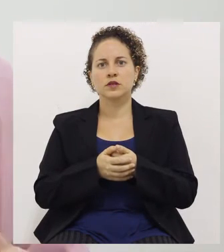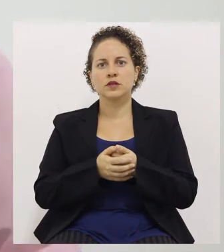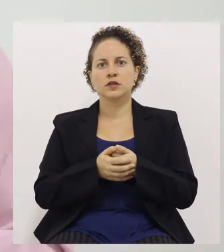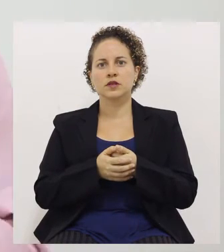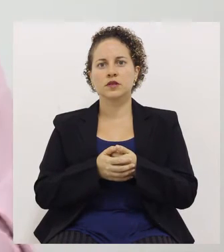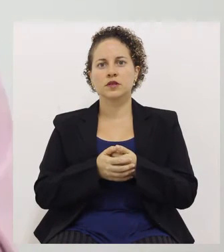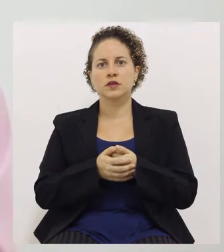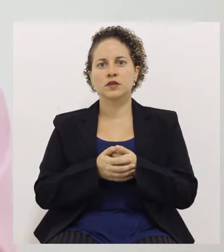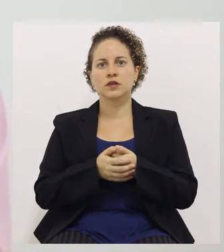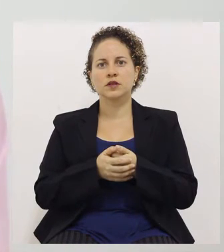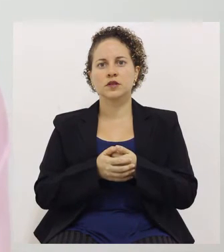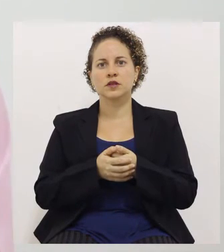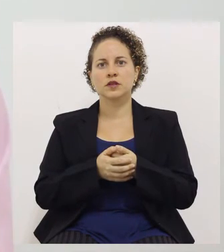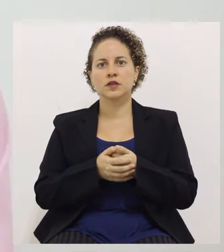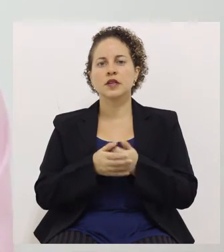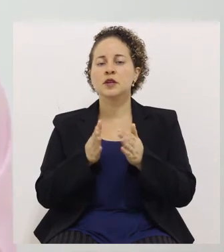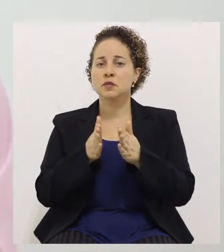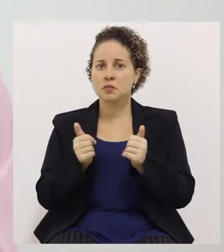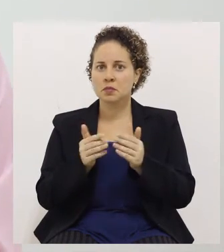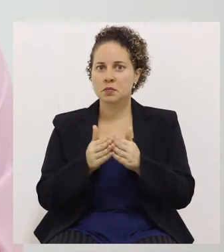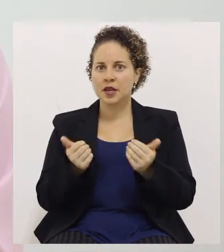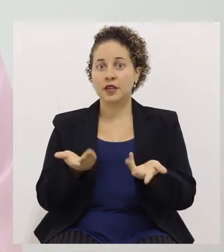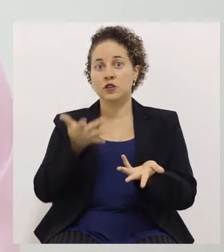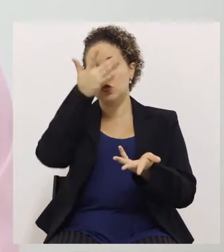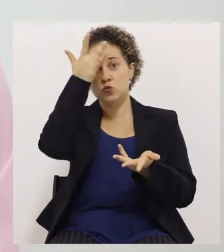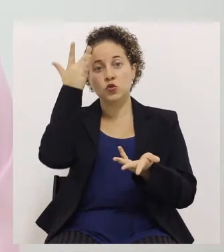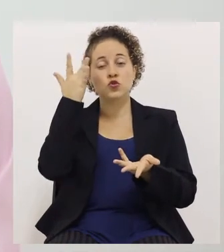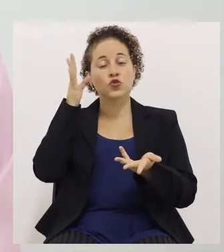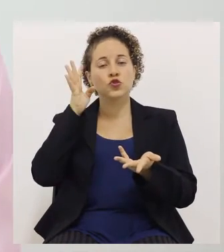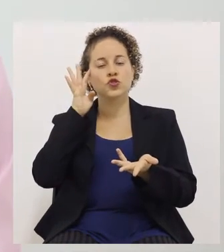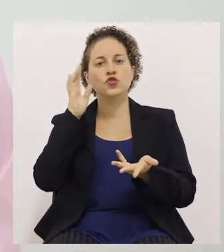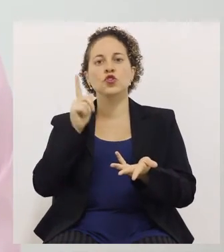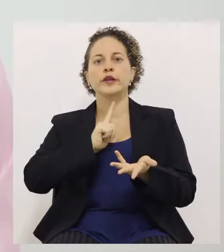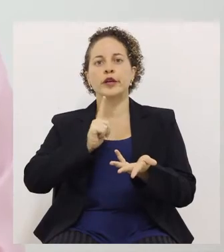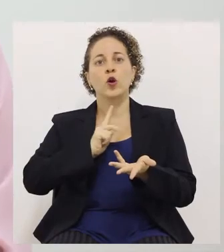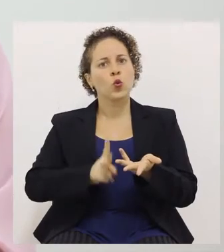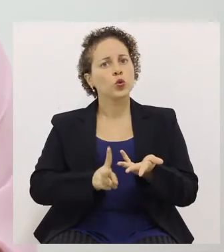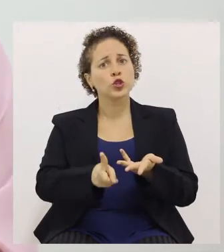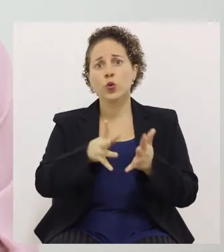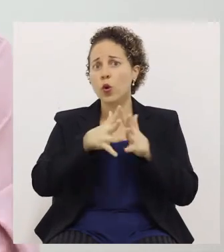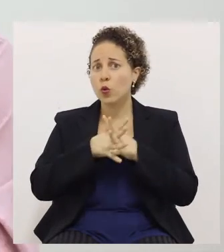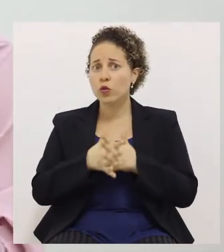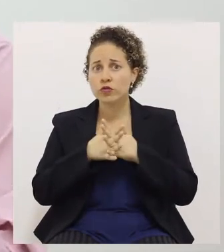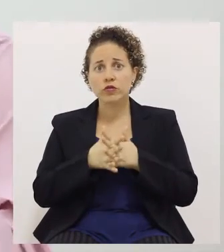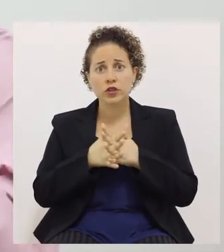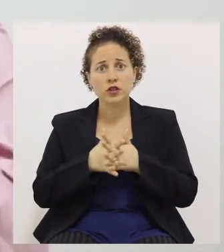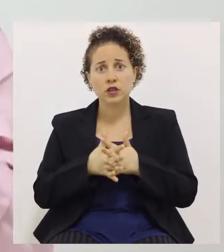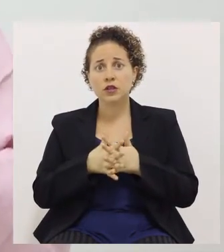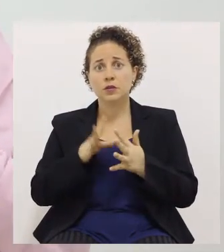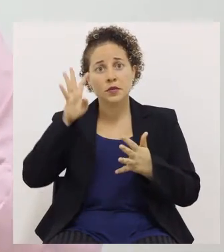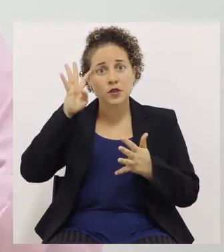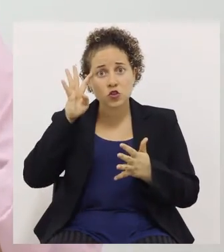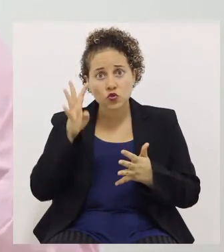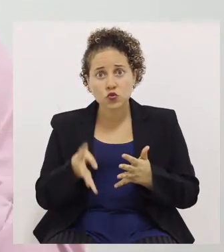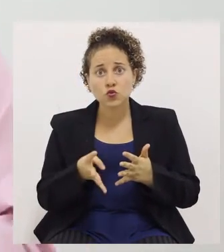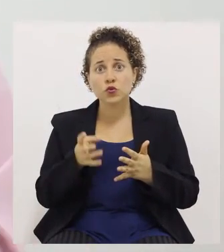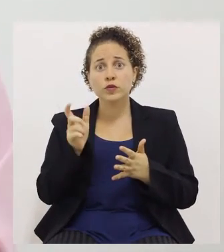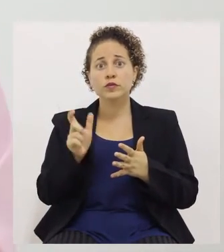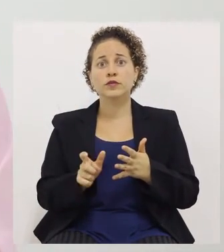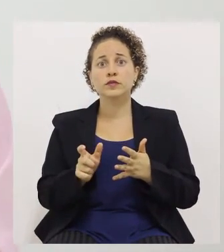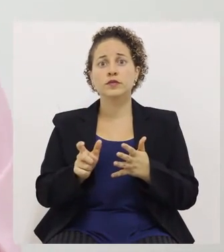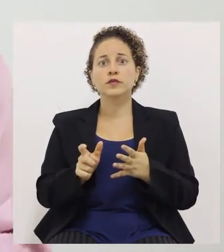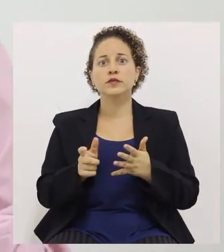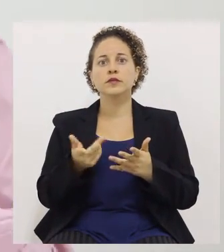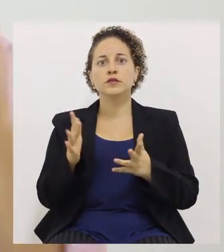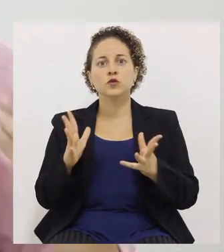perde. A resolução perde-perde mantém o conflito existente, não tem solução. É resolução porque resolve ali